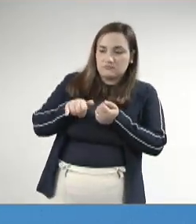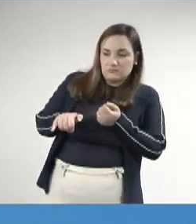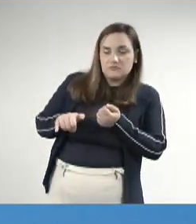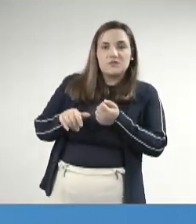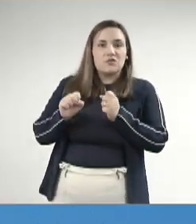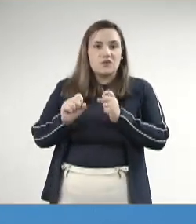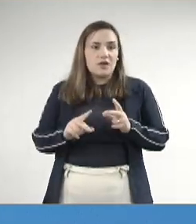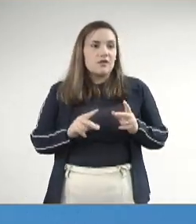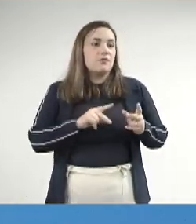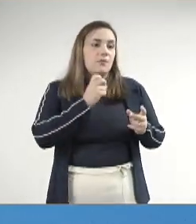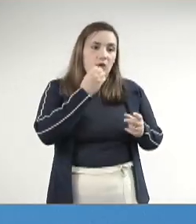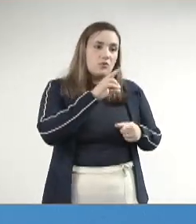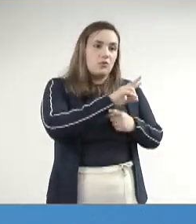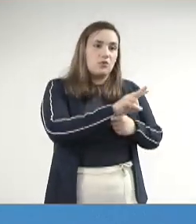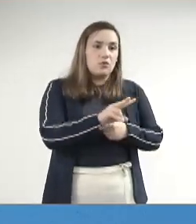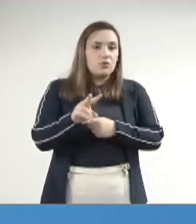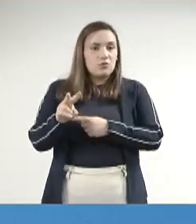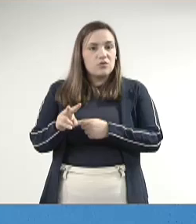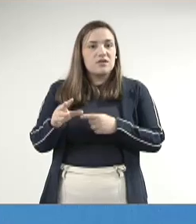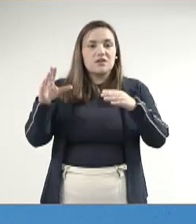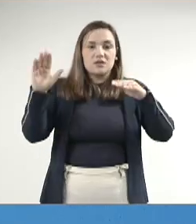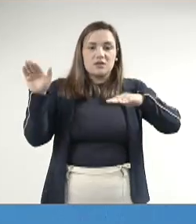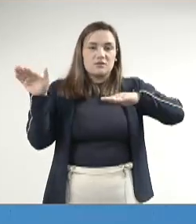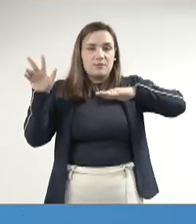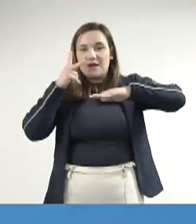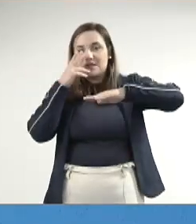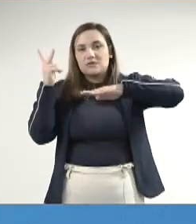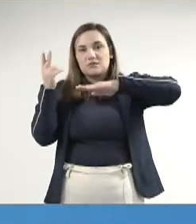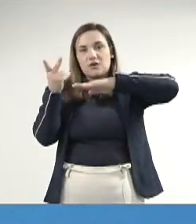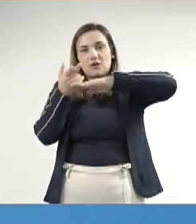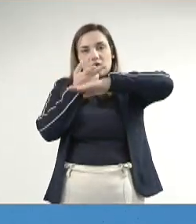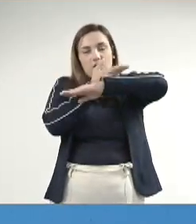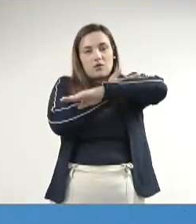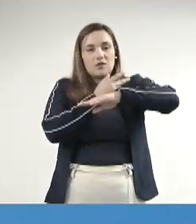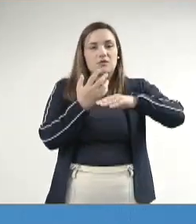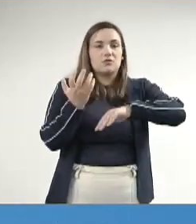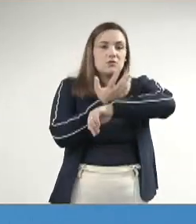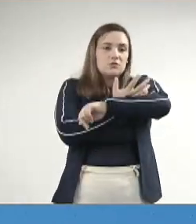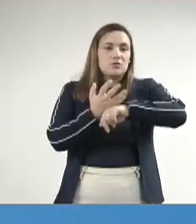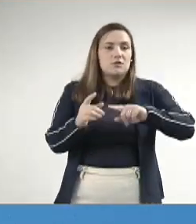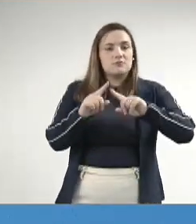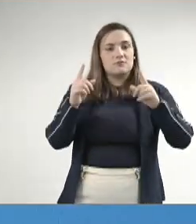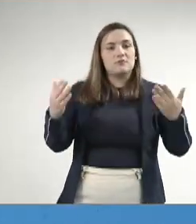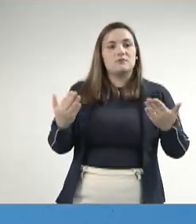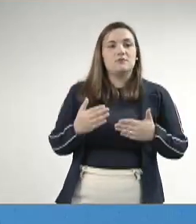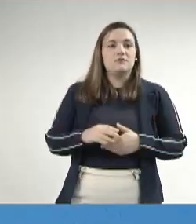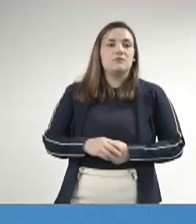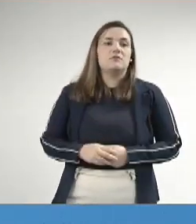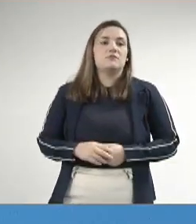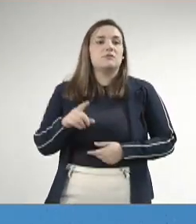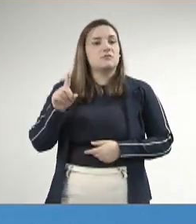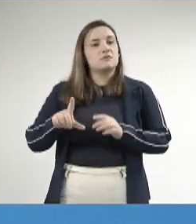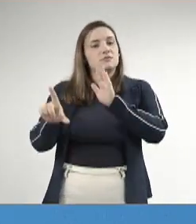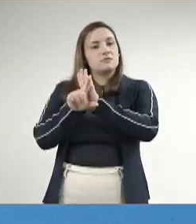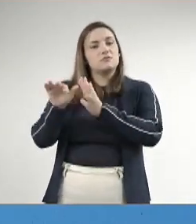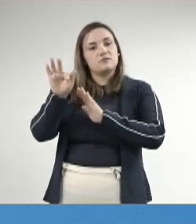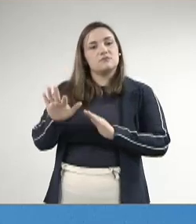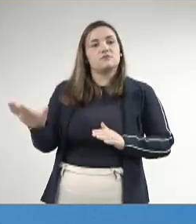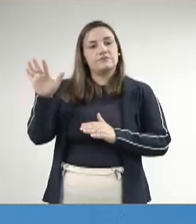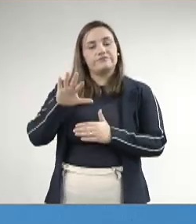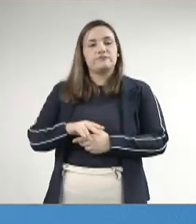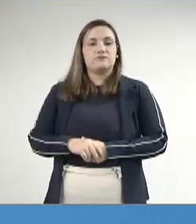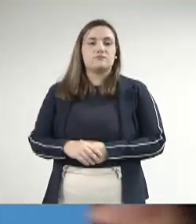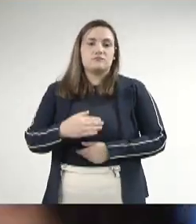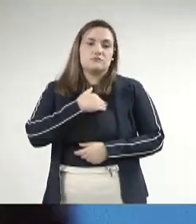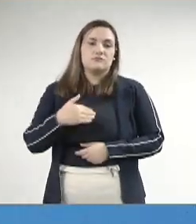para a redução de queimada. Agora, a grande verdade é que nós transferimos o Pantanal para uma lei federal, para o